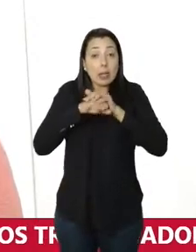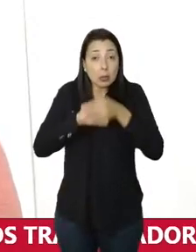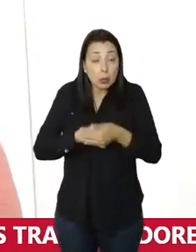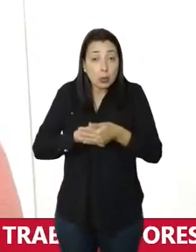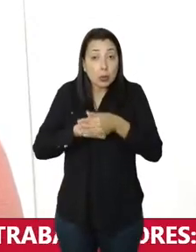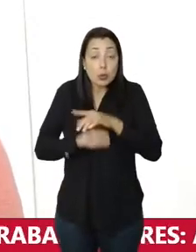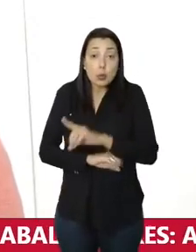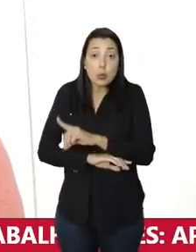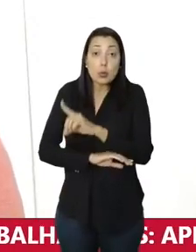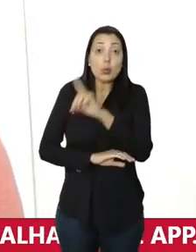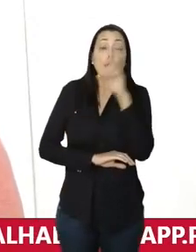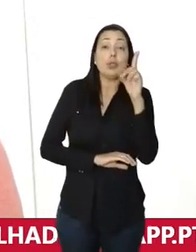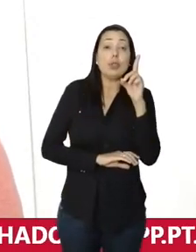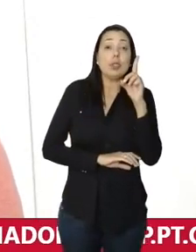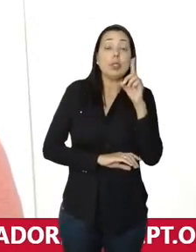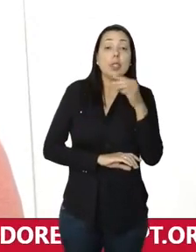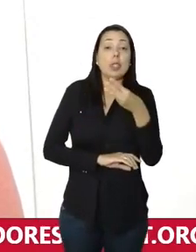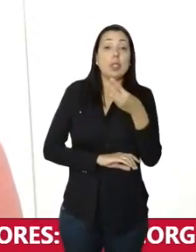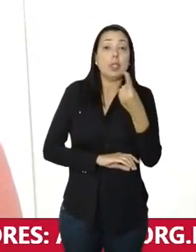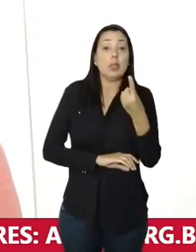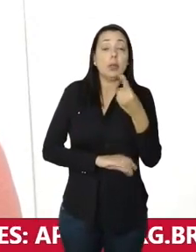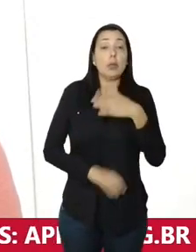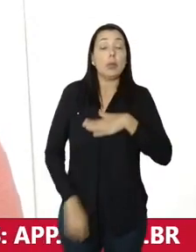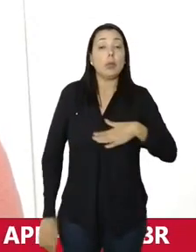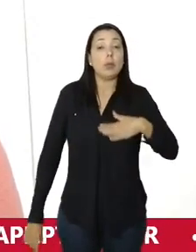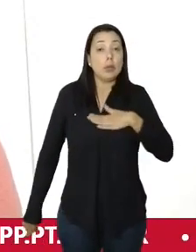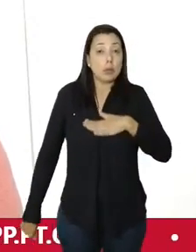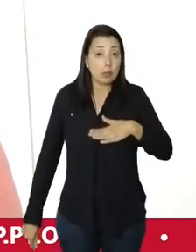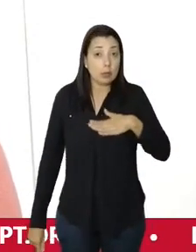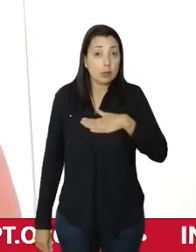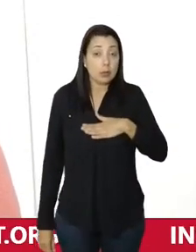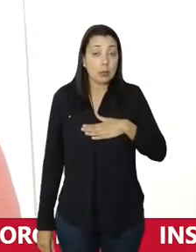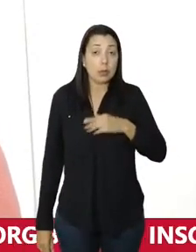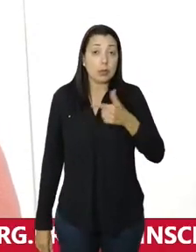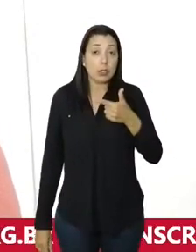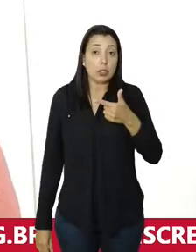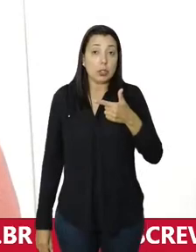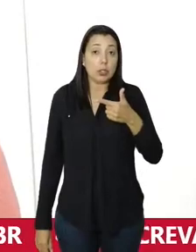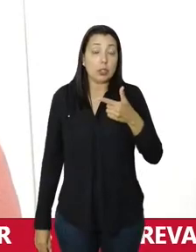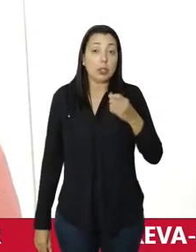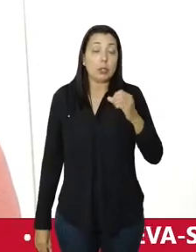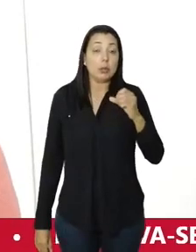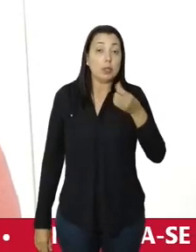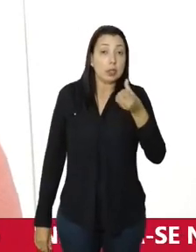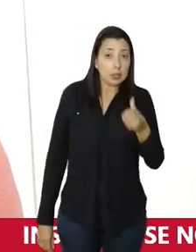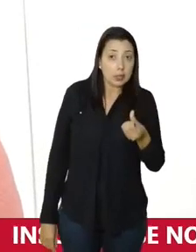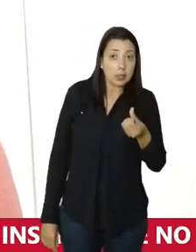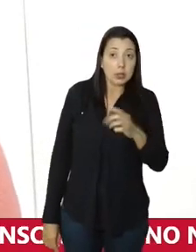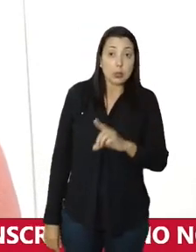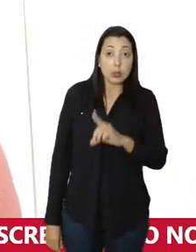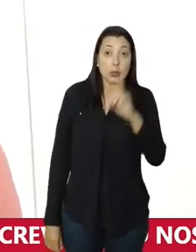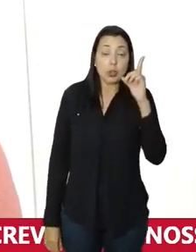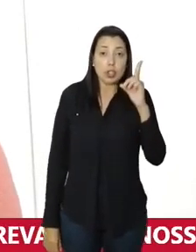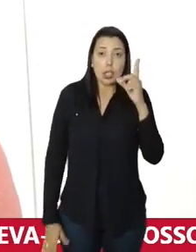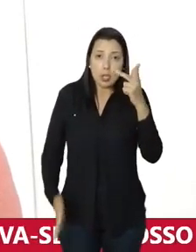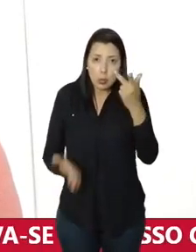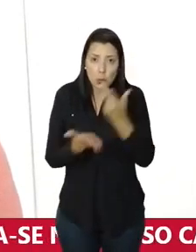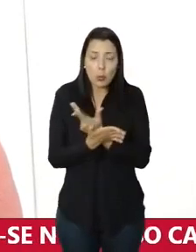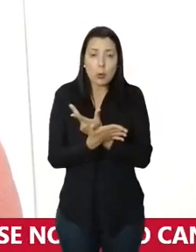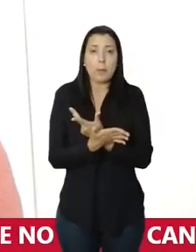o dia 31 de agosto de 2016, o dia da